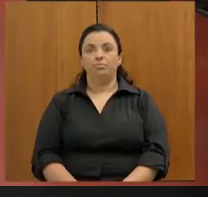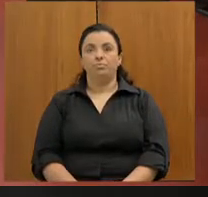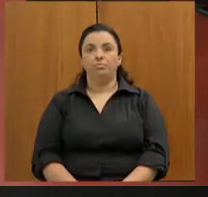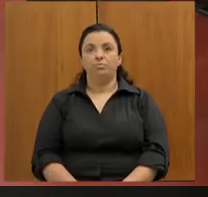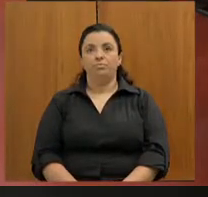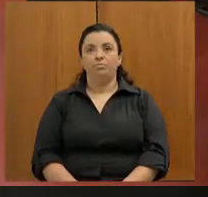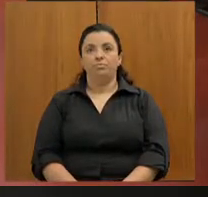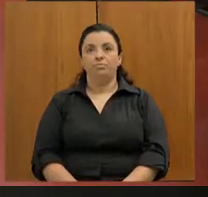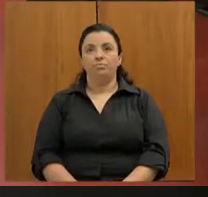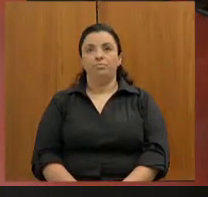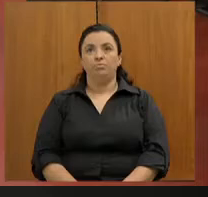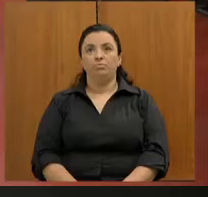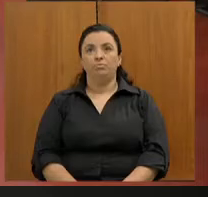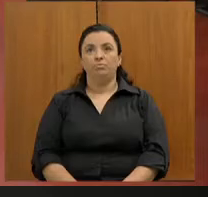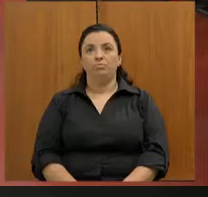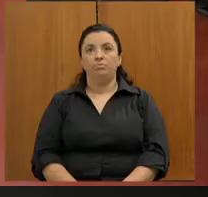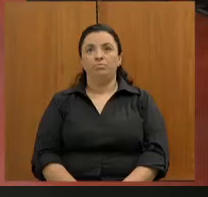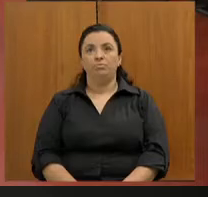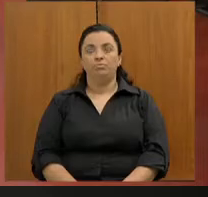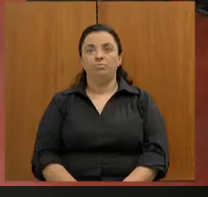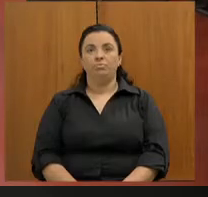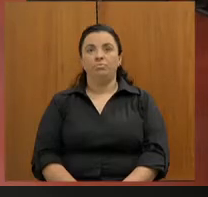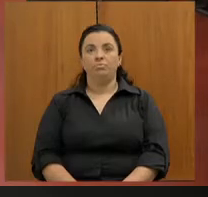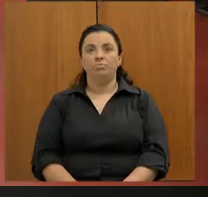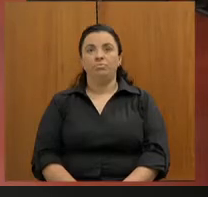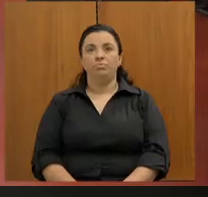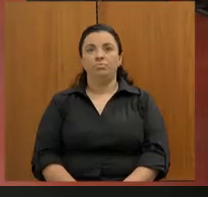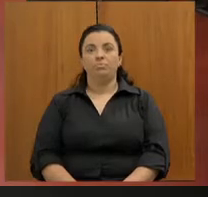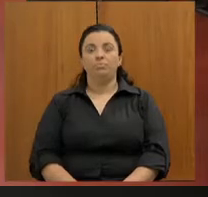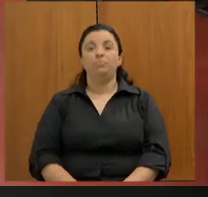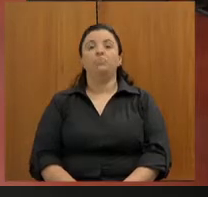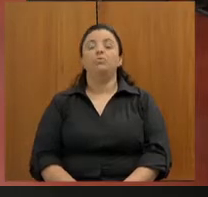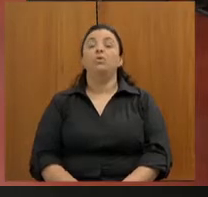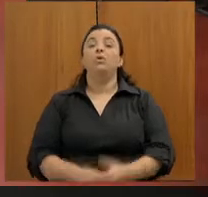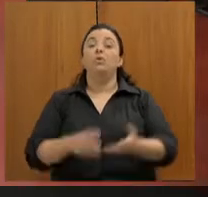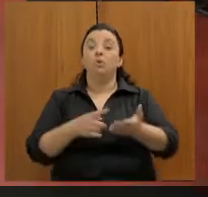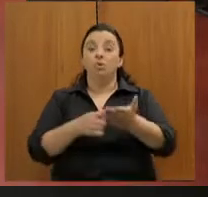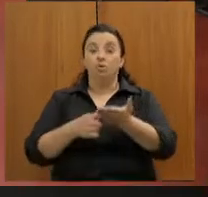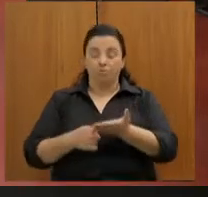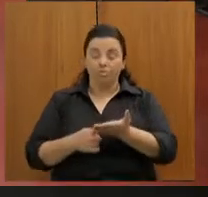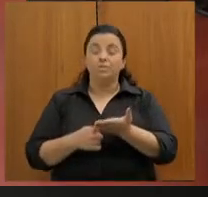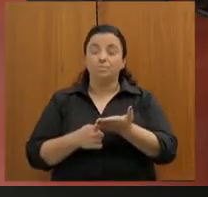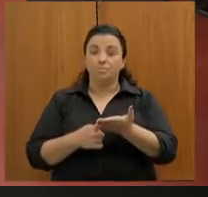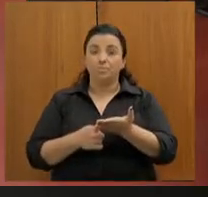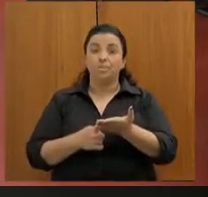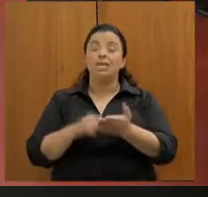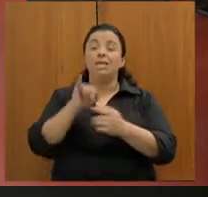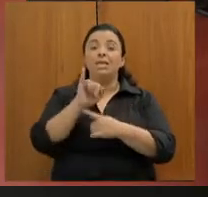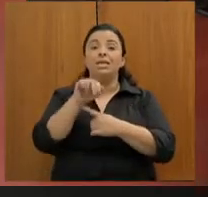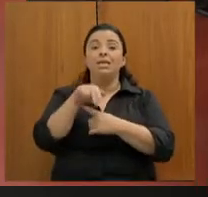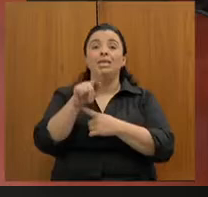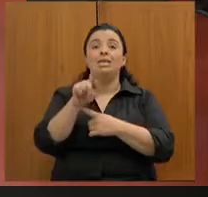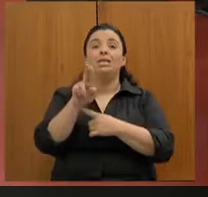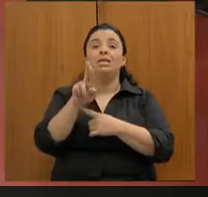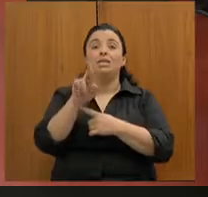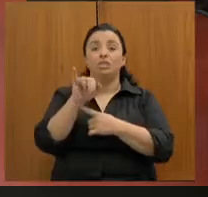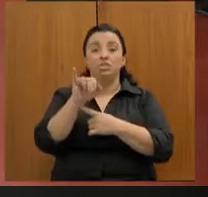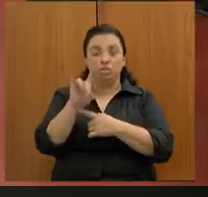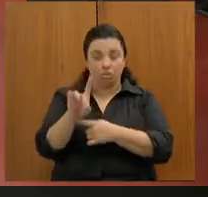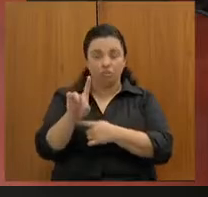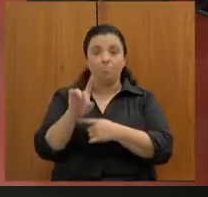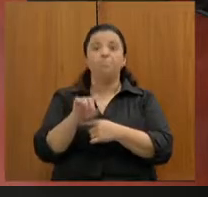ó e convidamos também Ingrid Estevão Silva